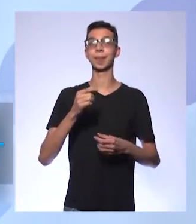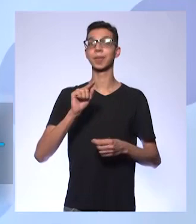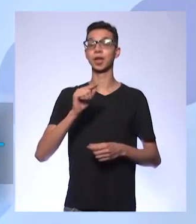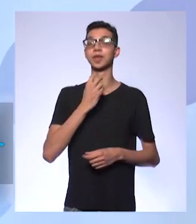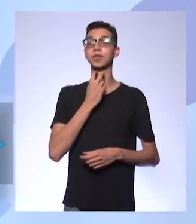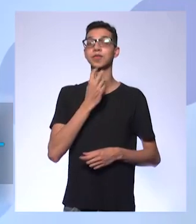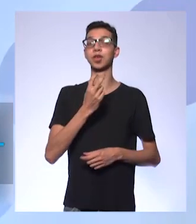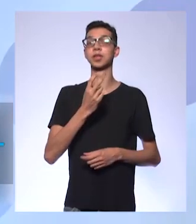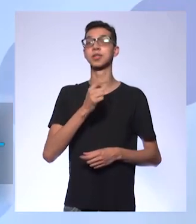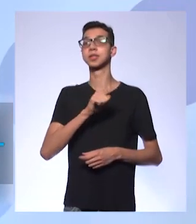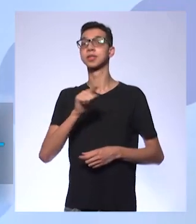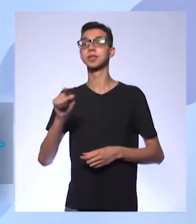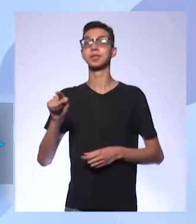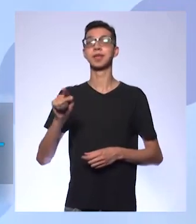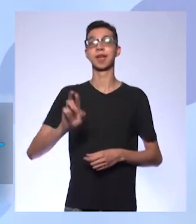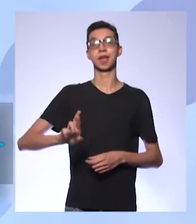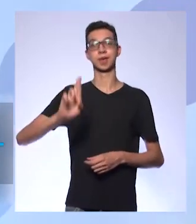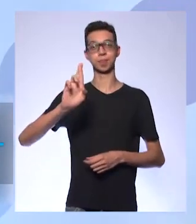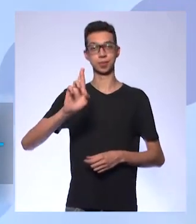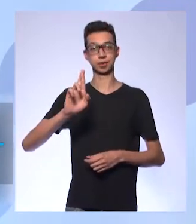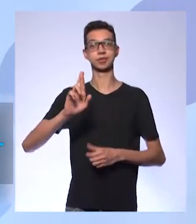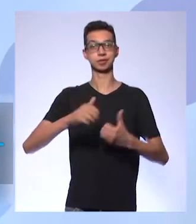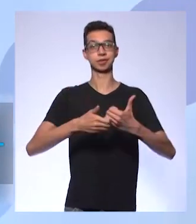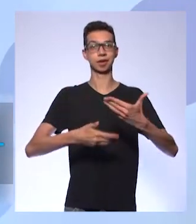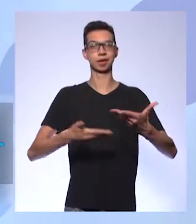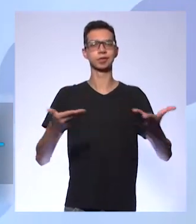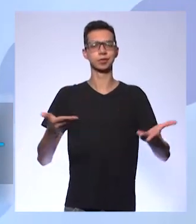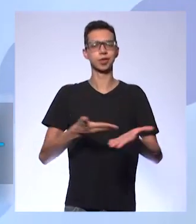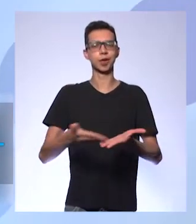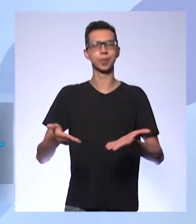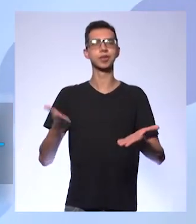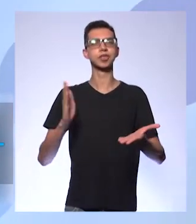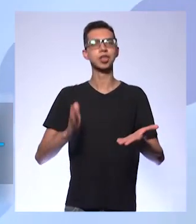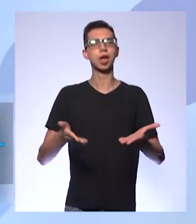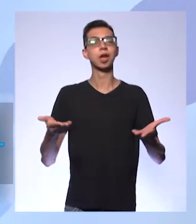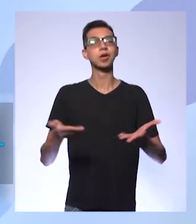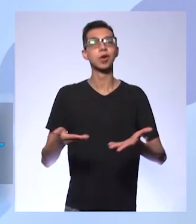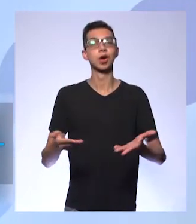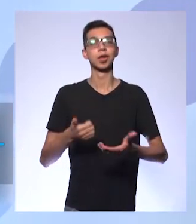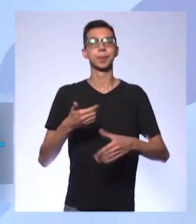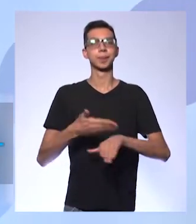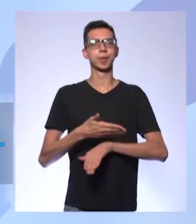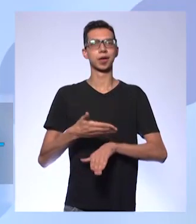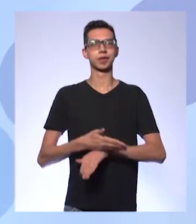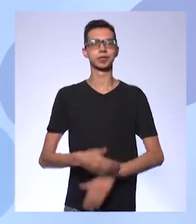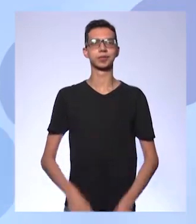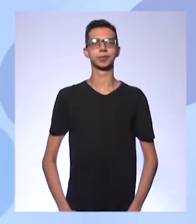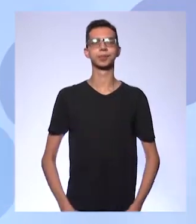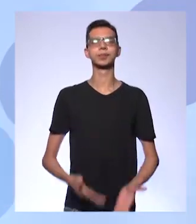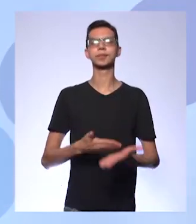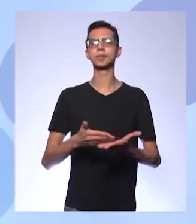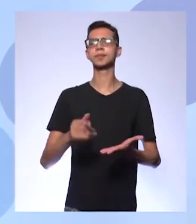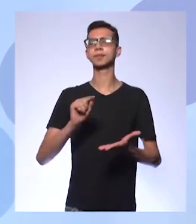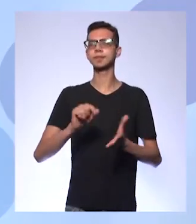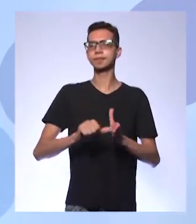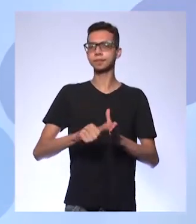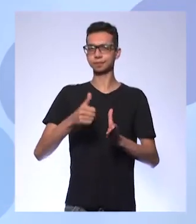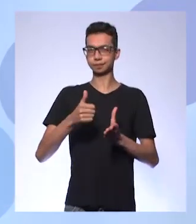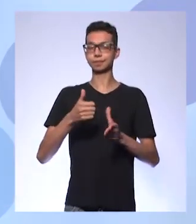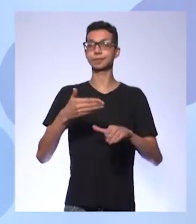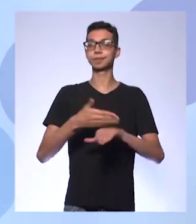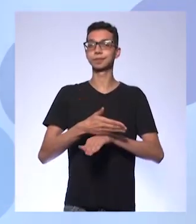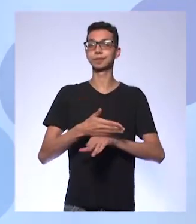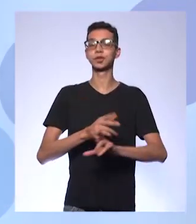voz da galera aí hoje, hein? Então, nós já vamos começar com uma interação, então, né? Nós vamos começar com a nossa primeira interação e